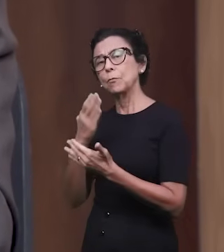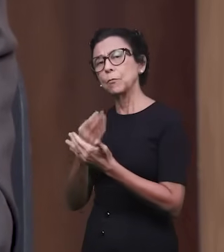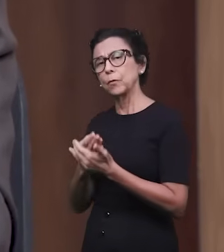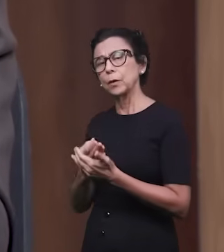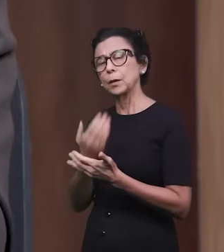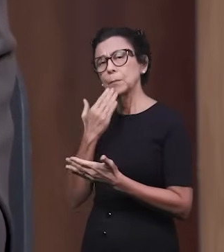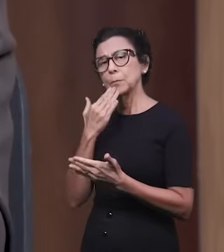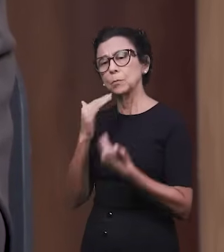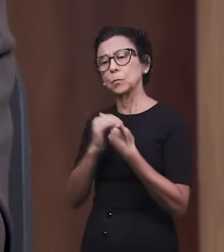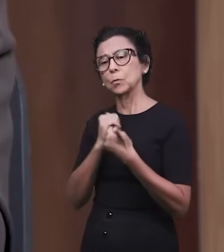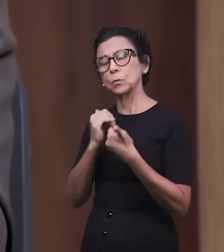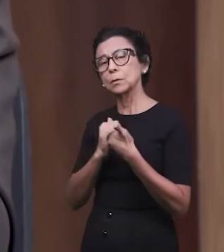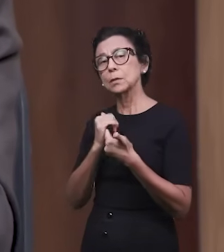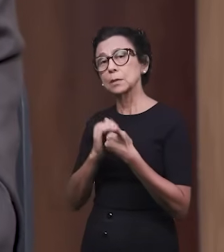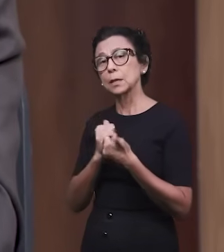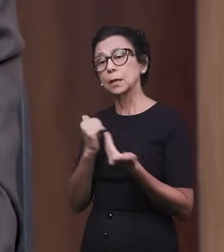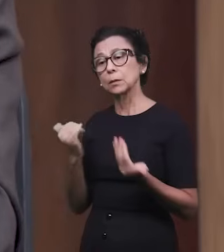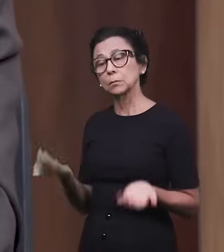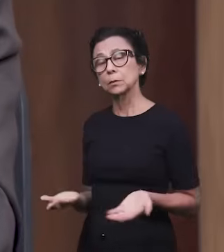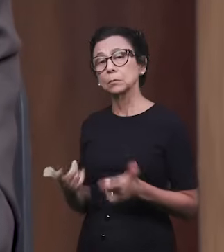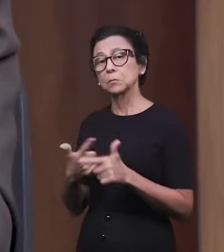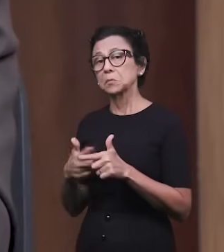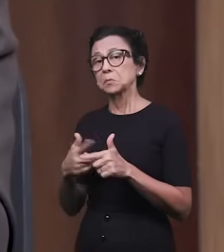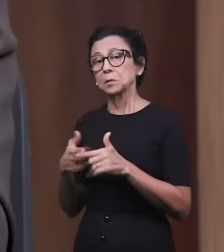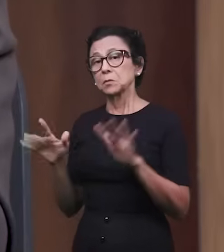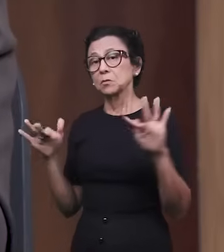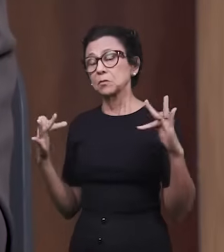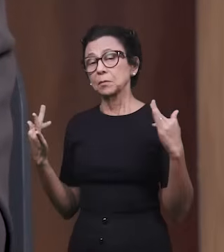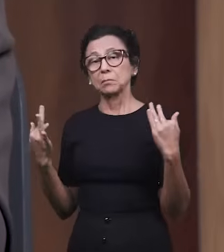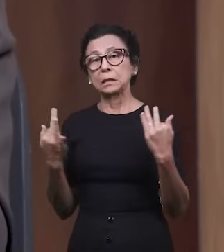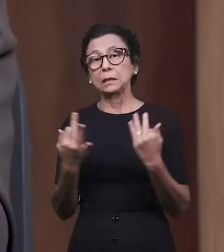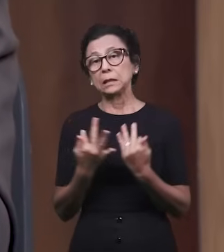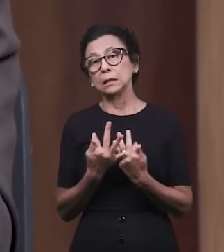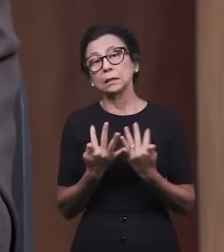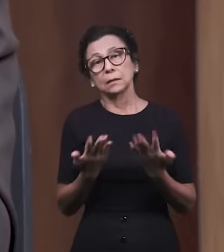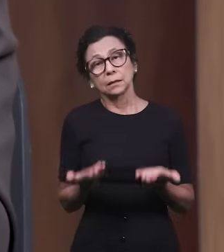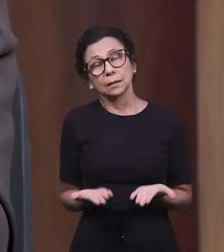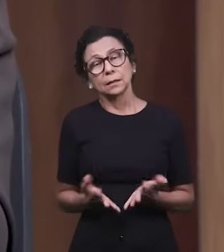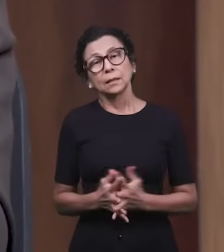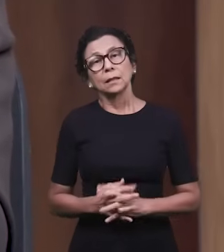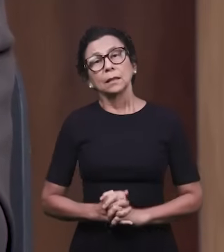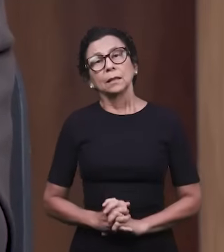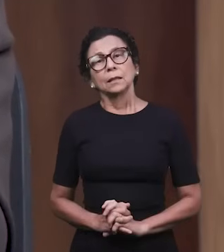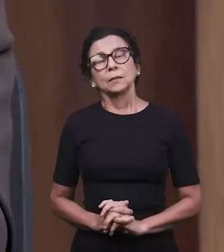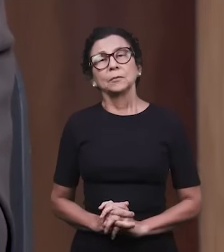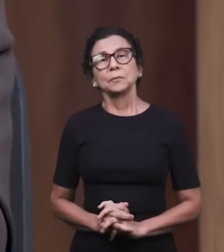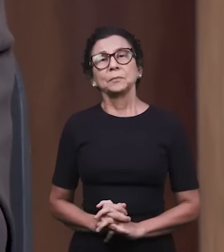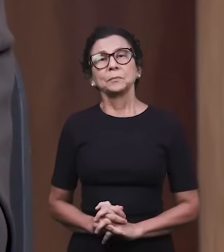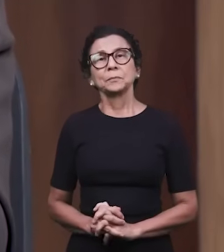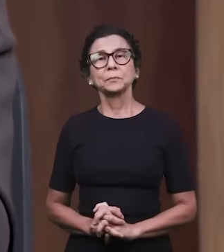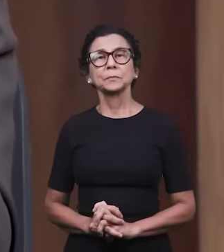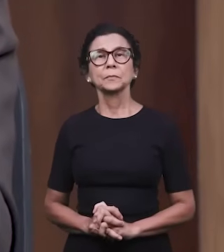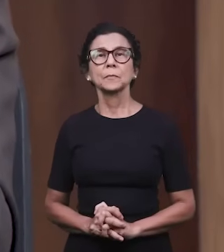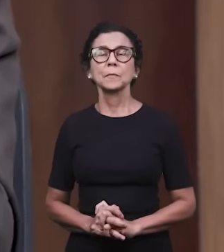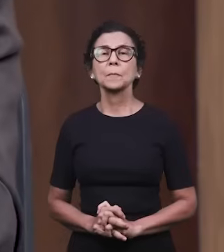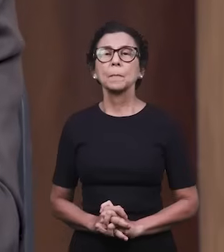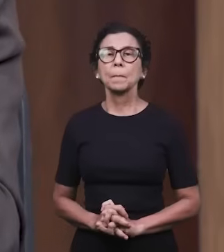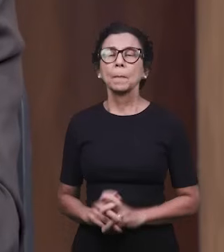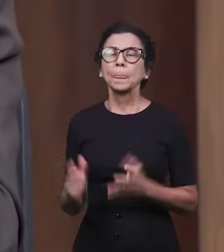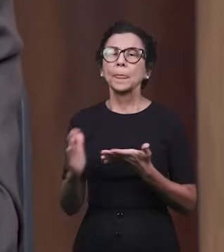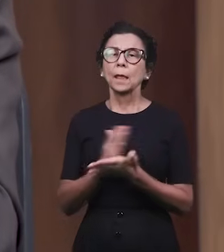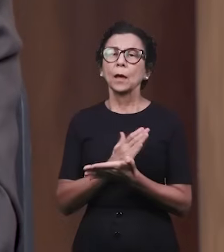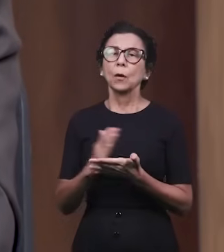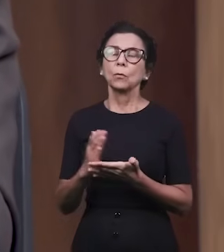relação àquela situação. É uma situação de lar, é uma situação de família, é claro que vai existir